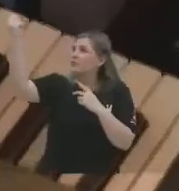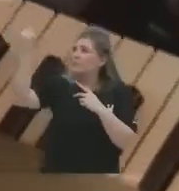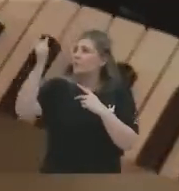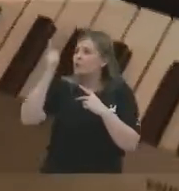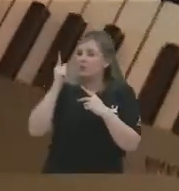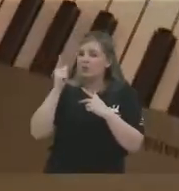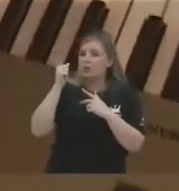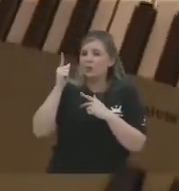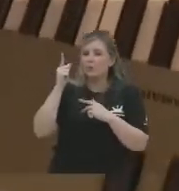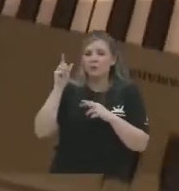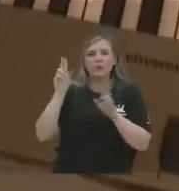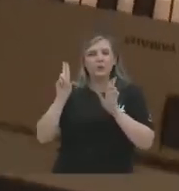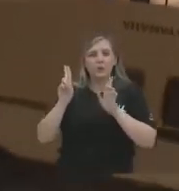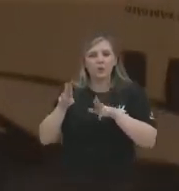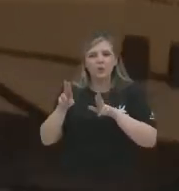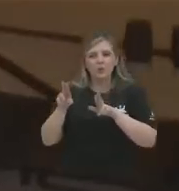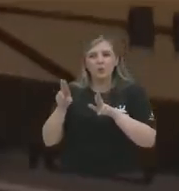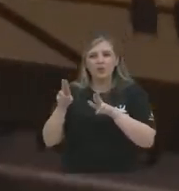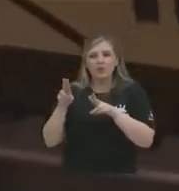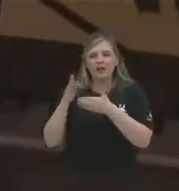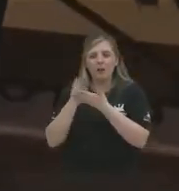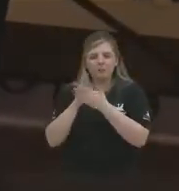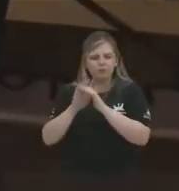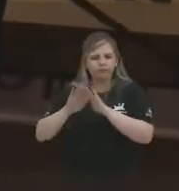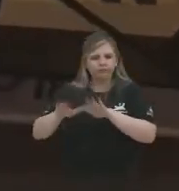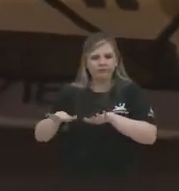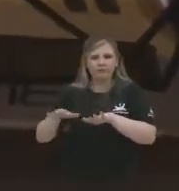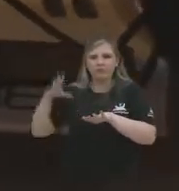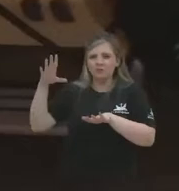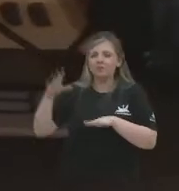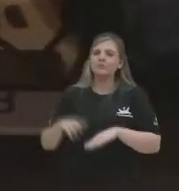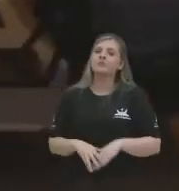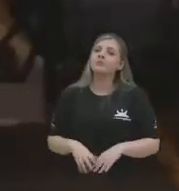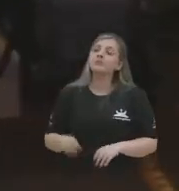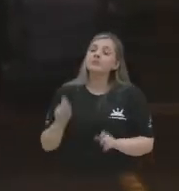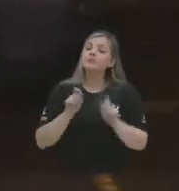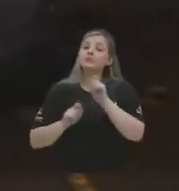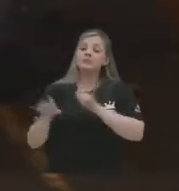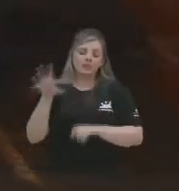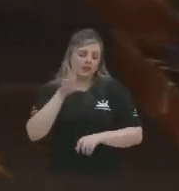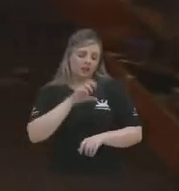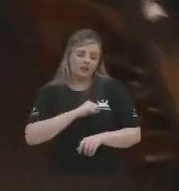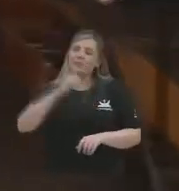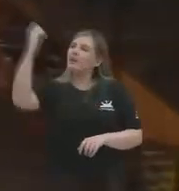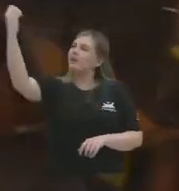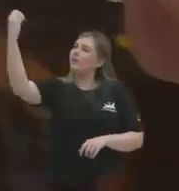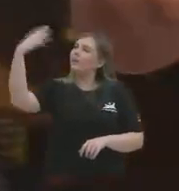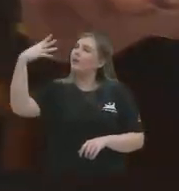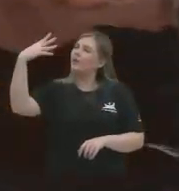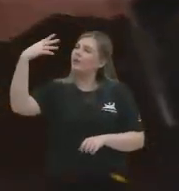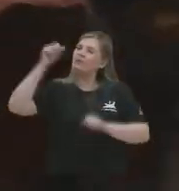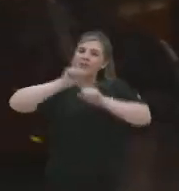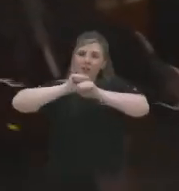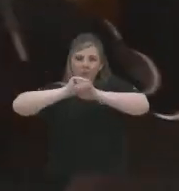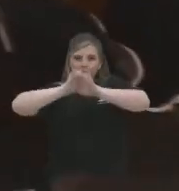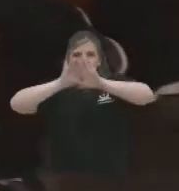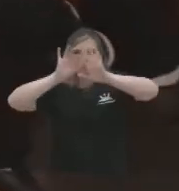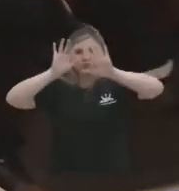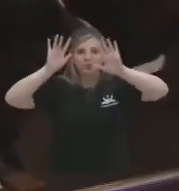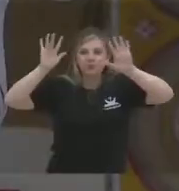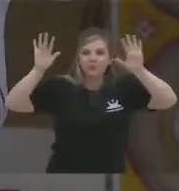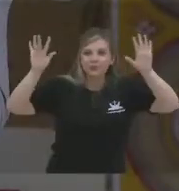se apagará. E quem ama essa luz refletirá.